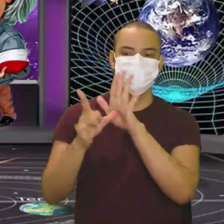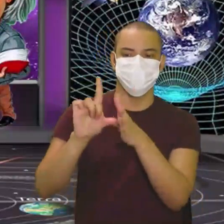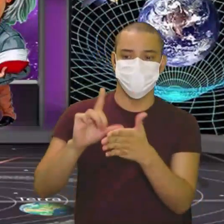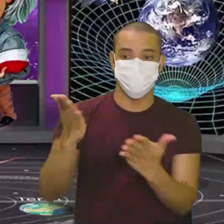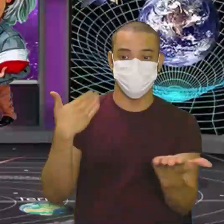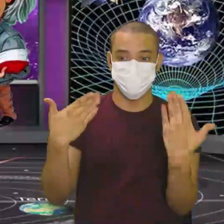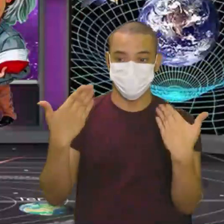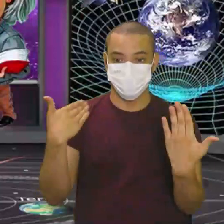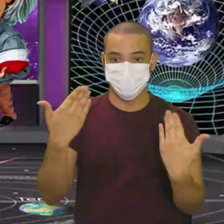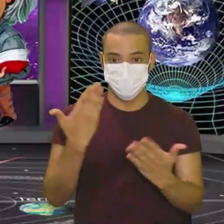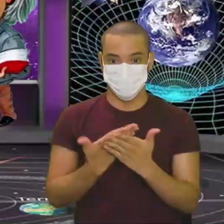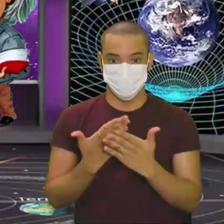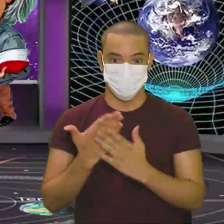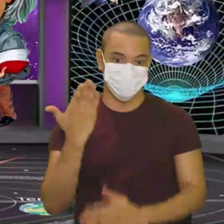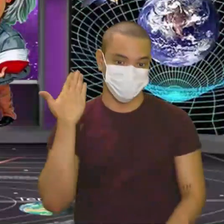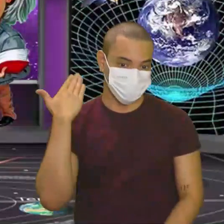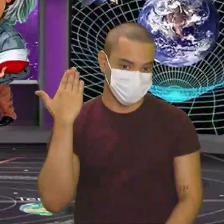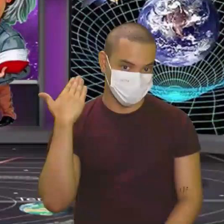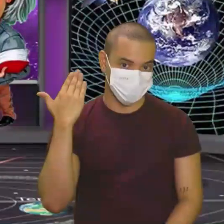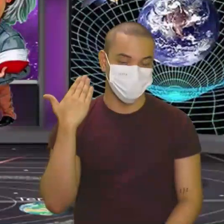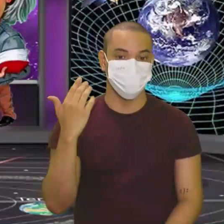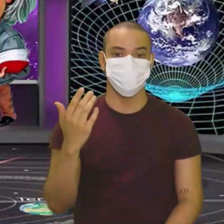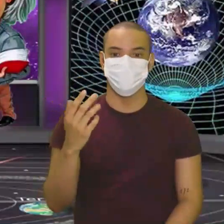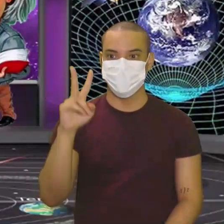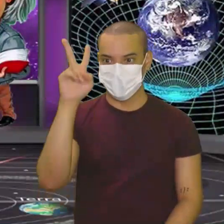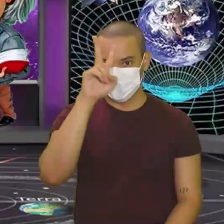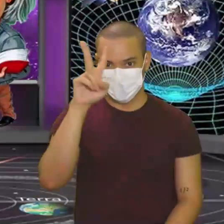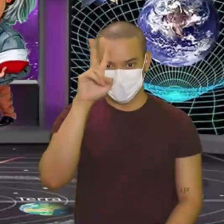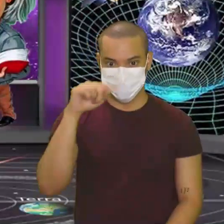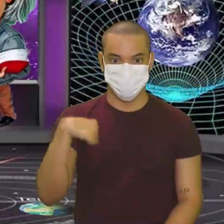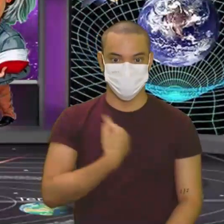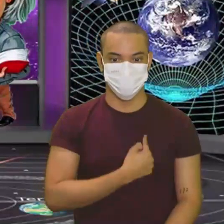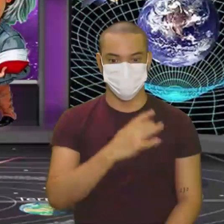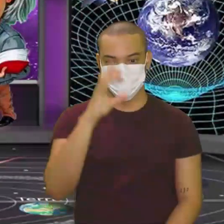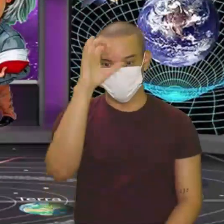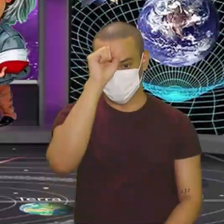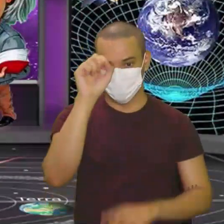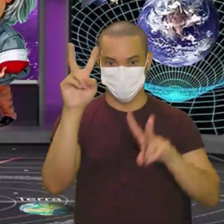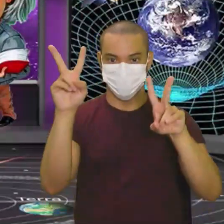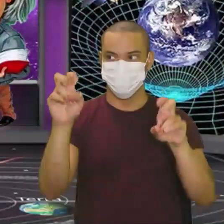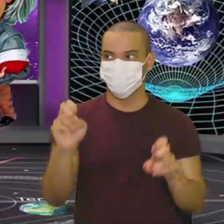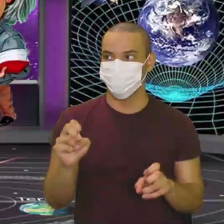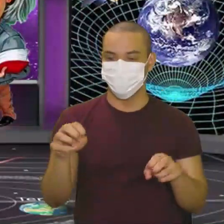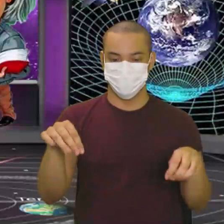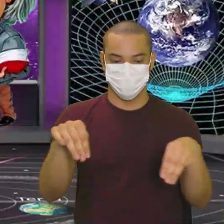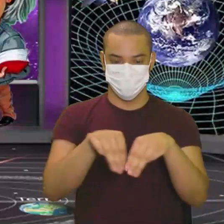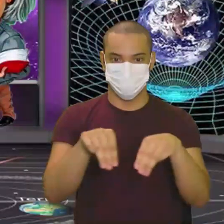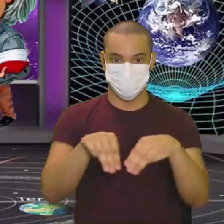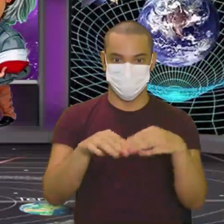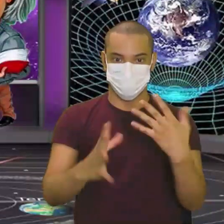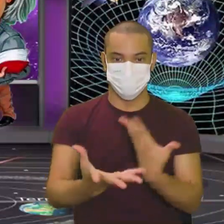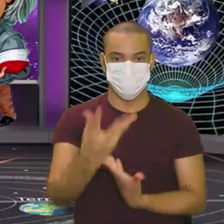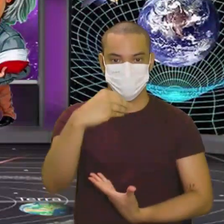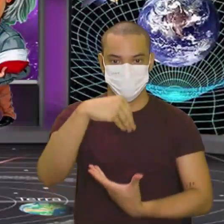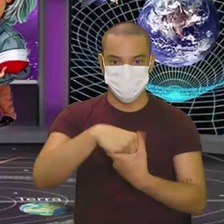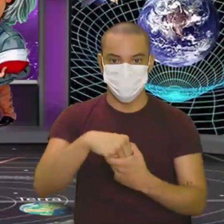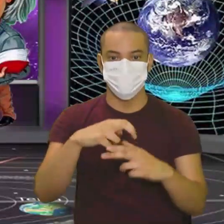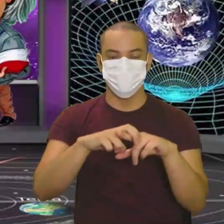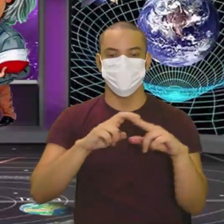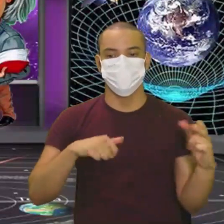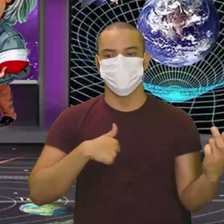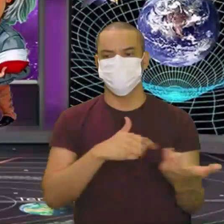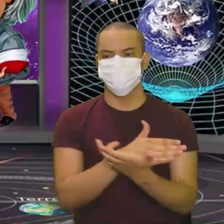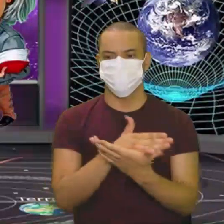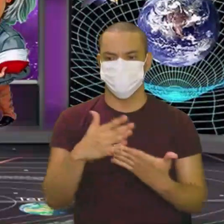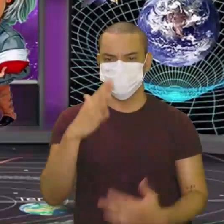conversando a aula passada bom nós estávamos aprendendo sobre magnetismo então nós começamos